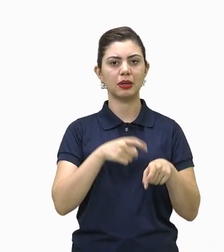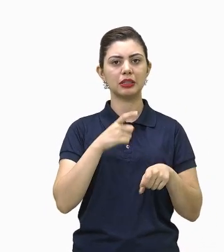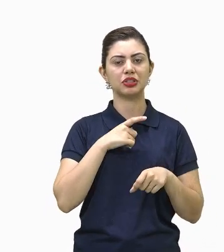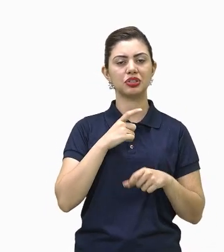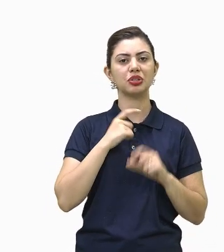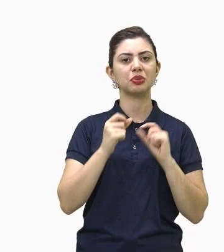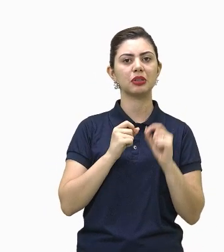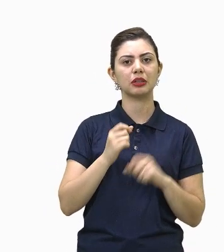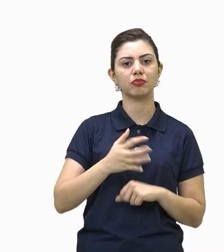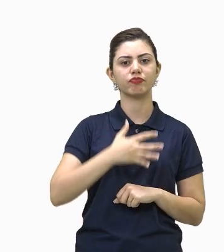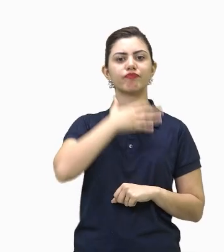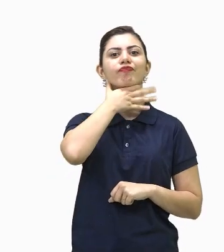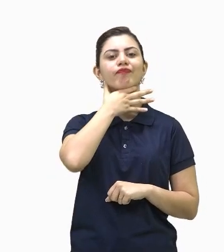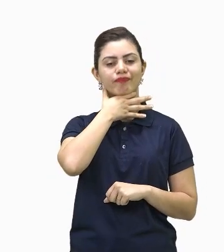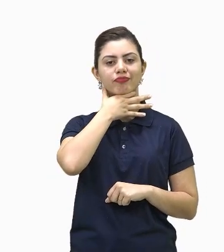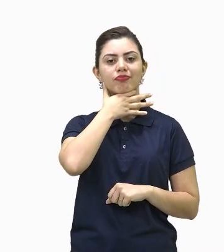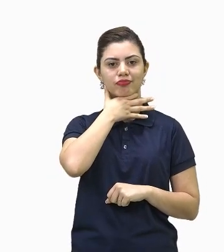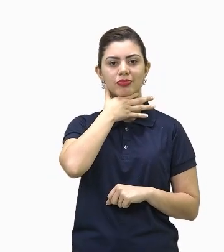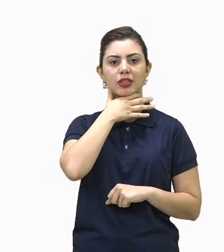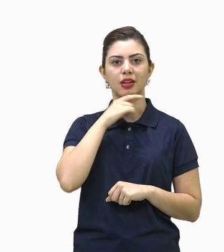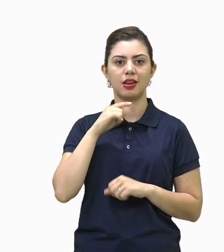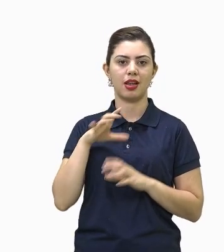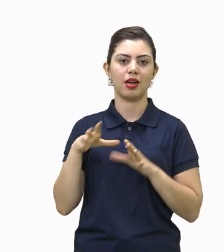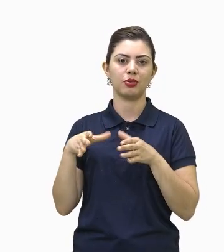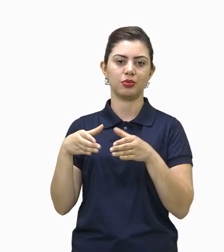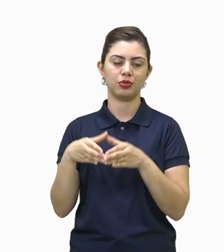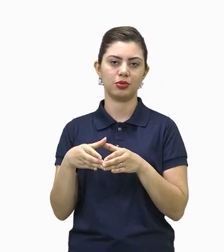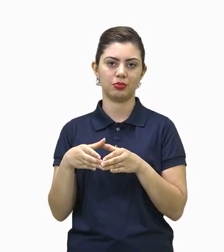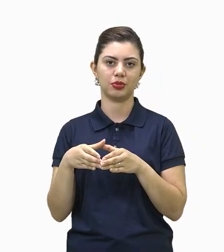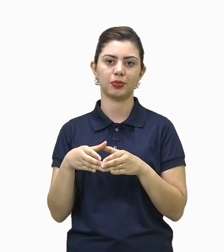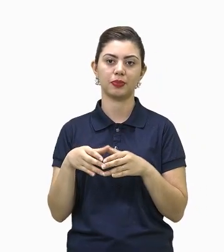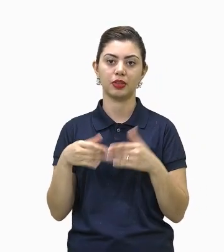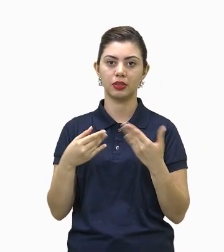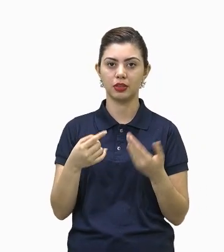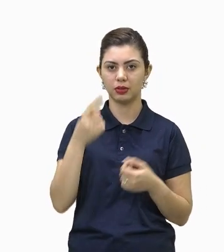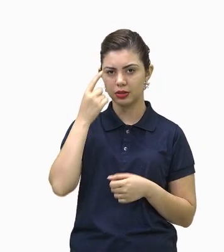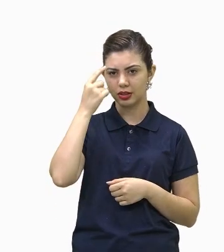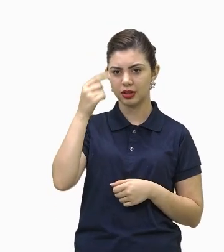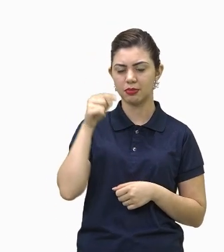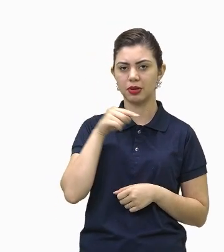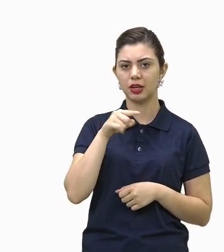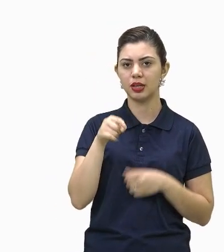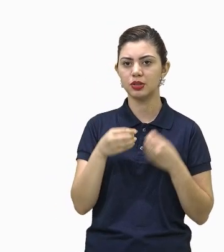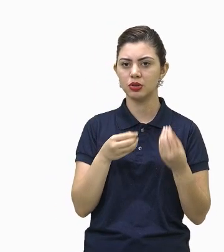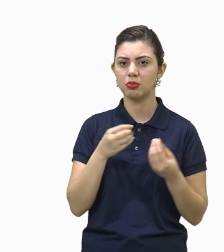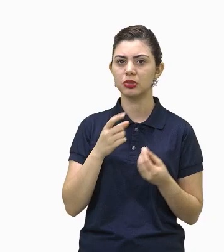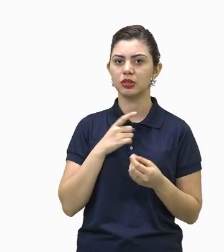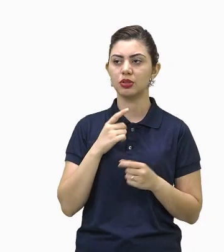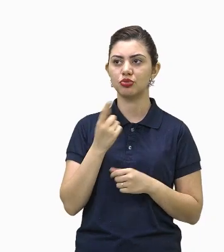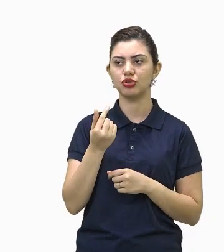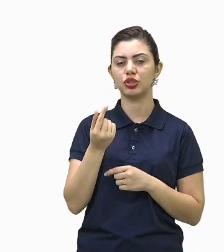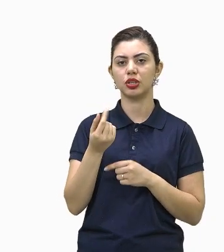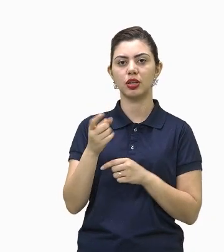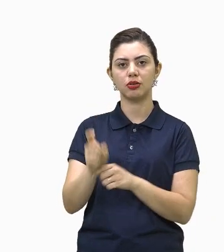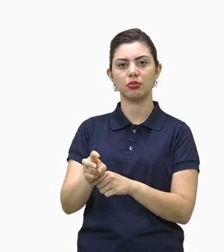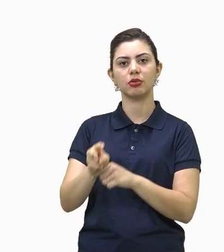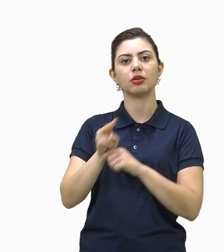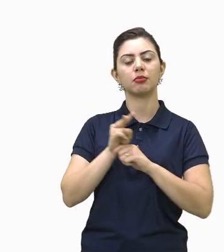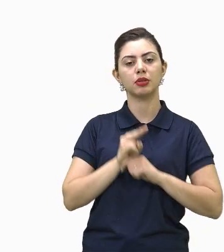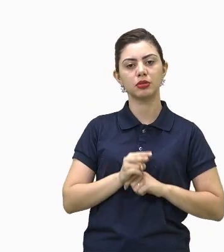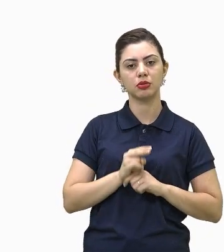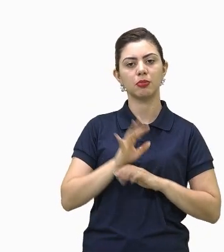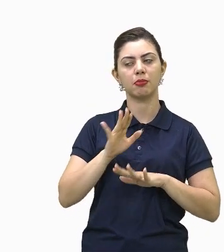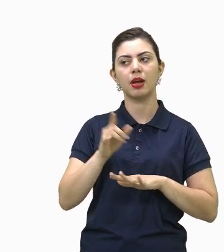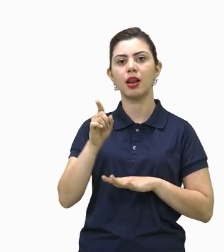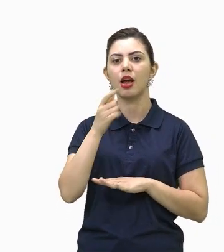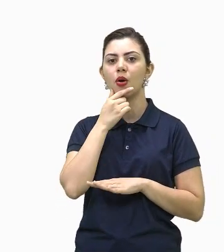Companhia das Índias Ocidentais. Detalhe, eles começaram, se eles fizeram empréstimos, depois da saída do